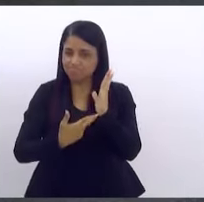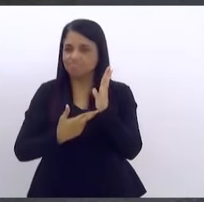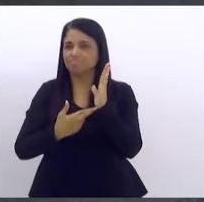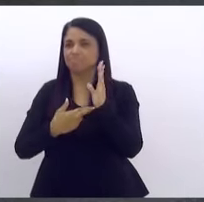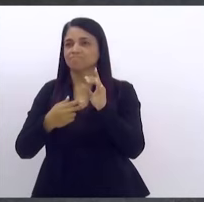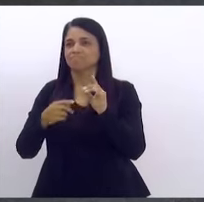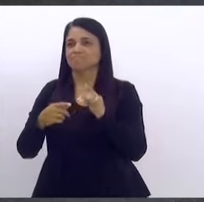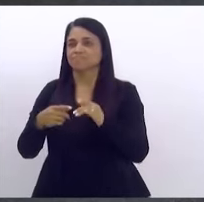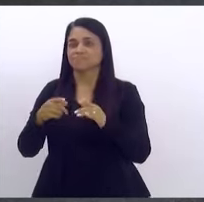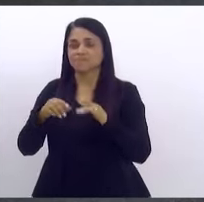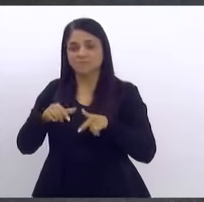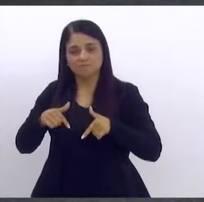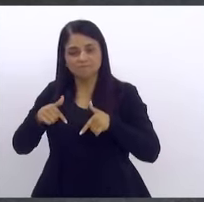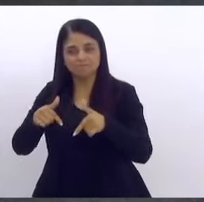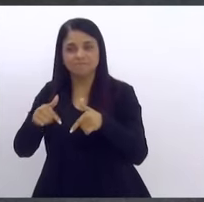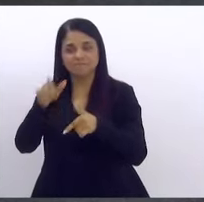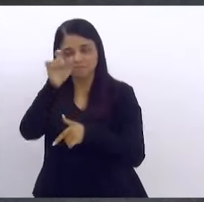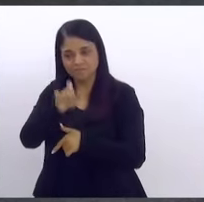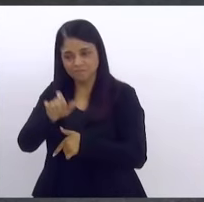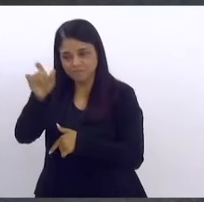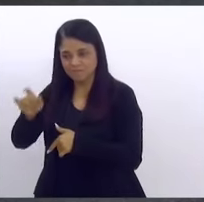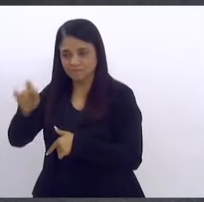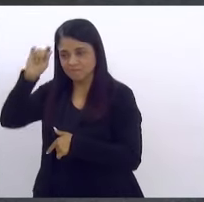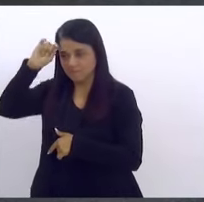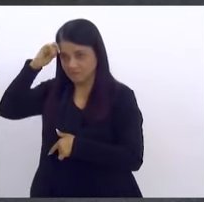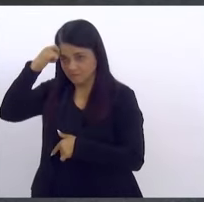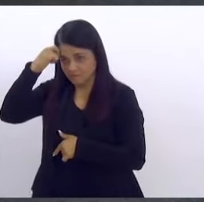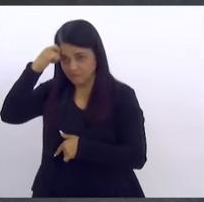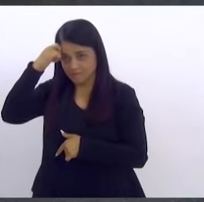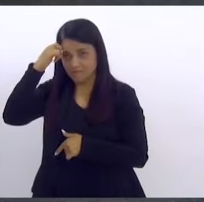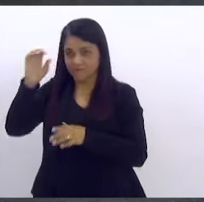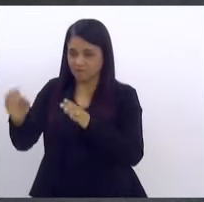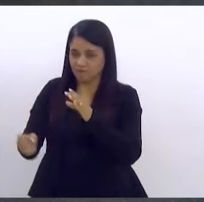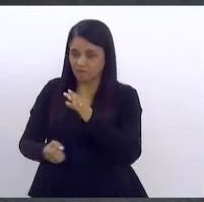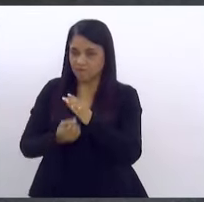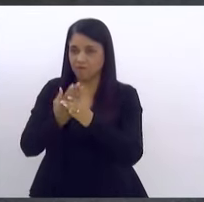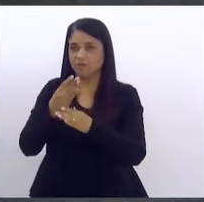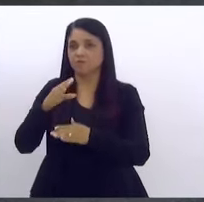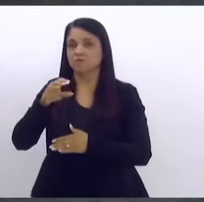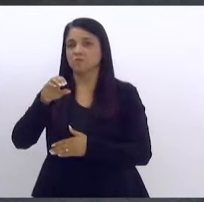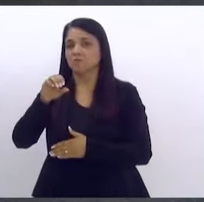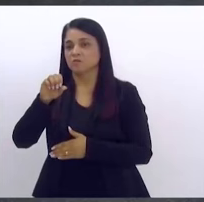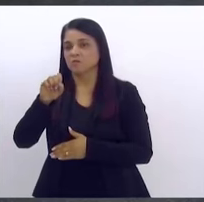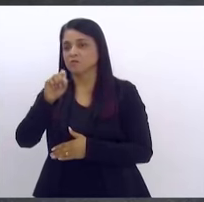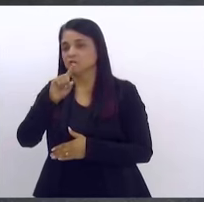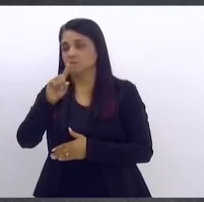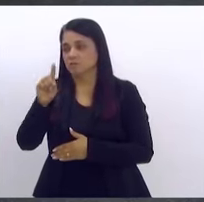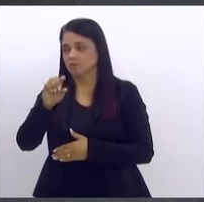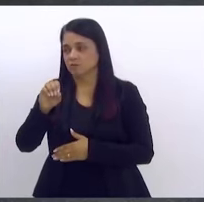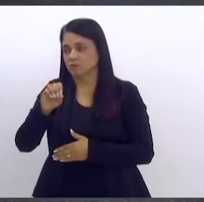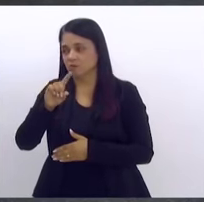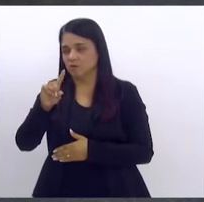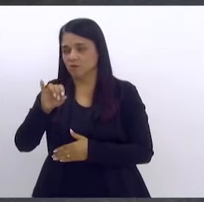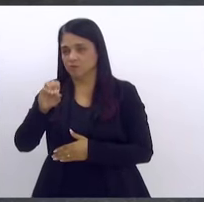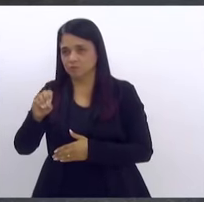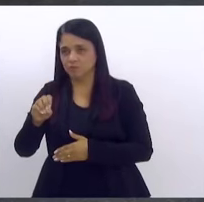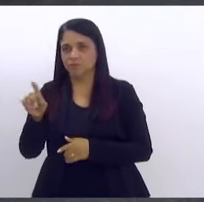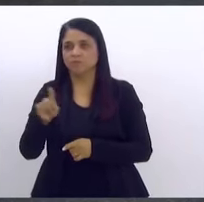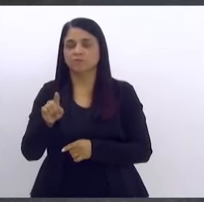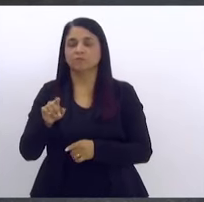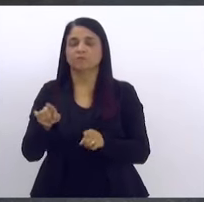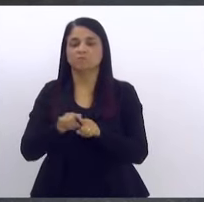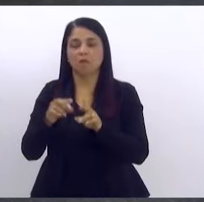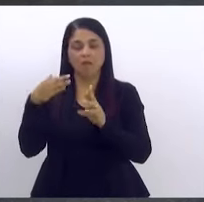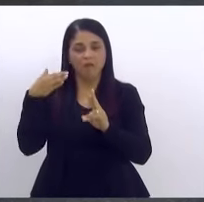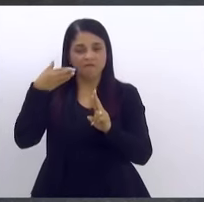por realizadoras e realizadores negros. Fundada pelo Zózimo Bubu, que é uma das maiores referências